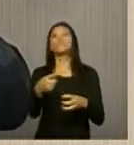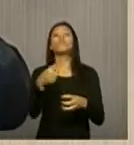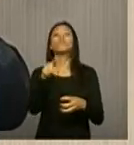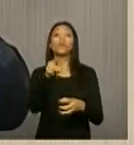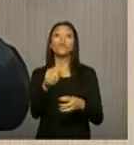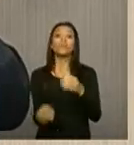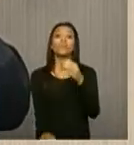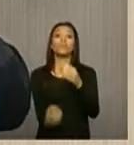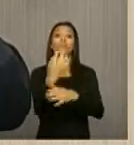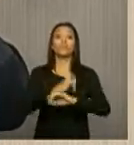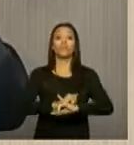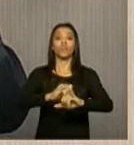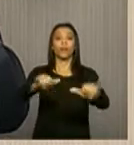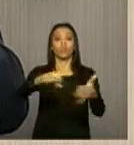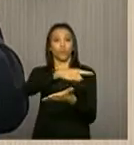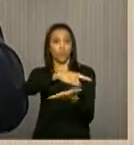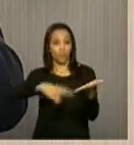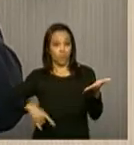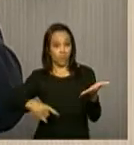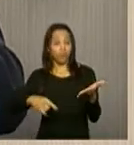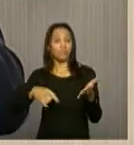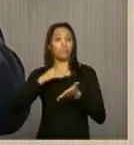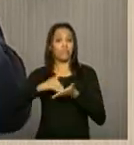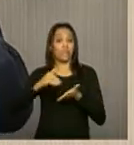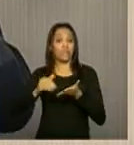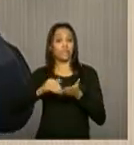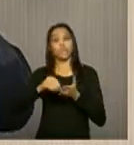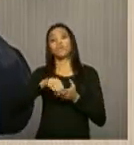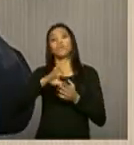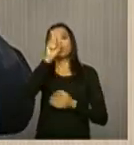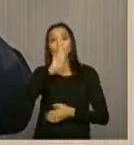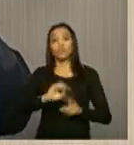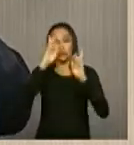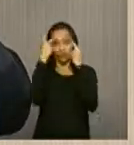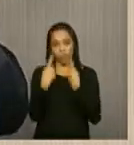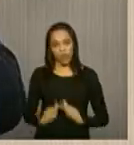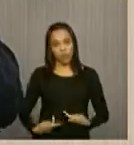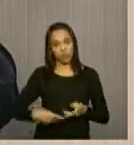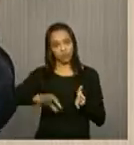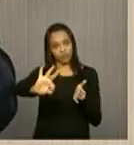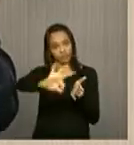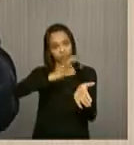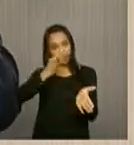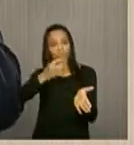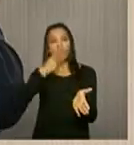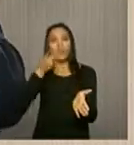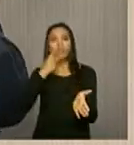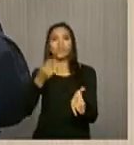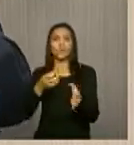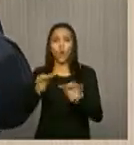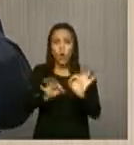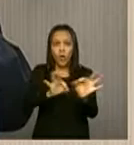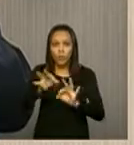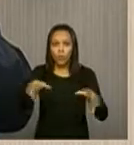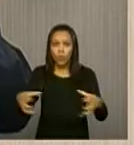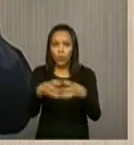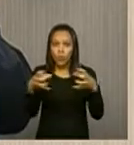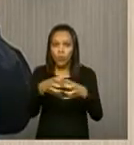formal da secretaria de direitos humanos uma portaria de constituição de um grupo internacional para